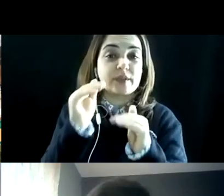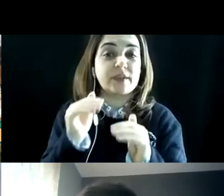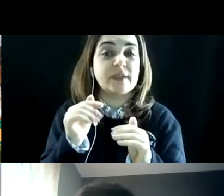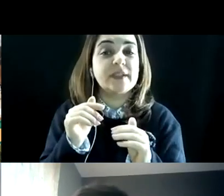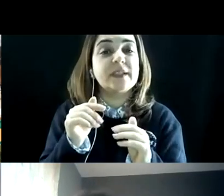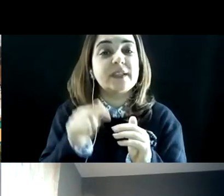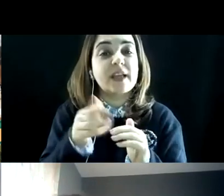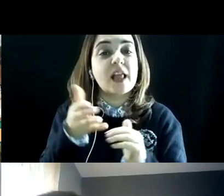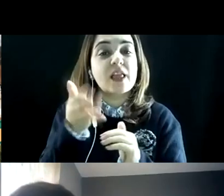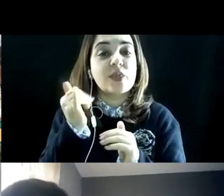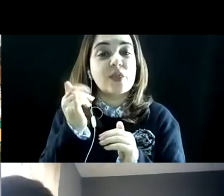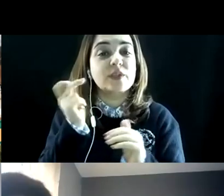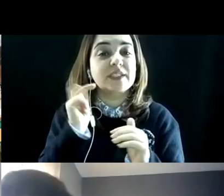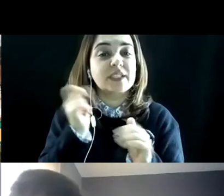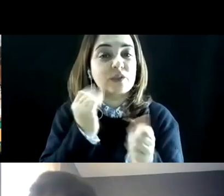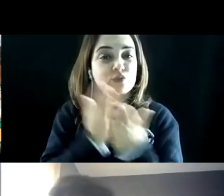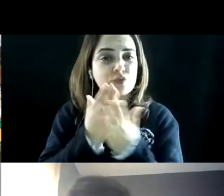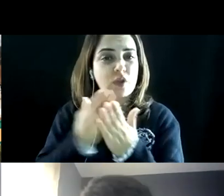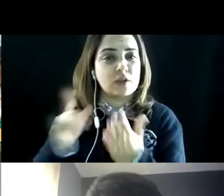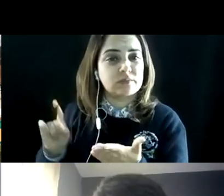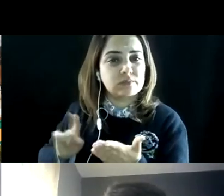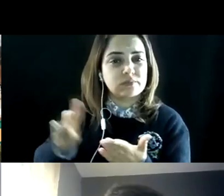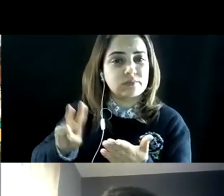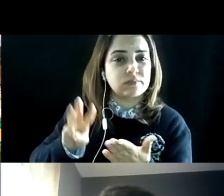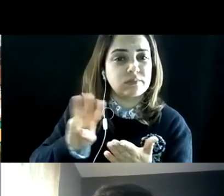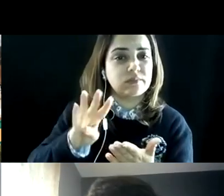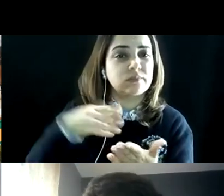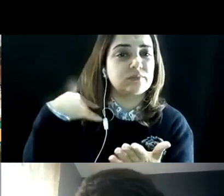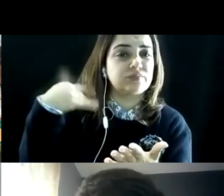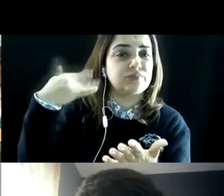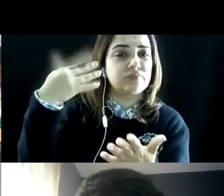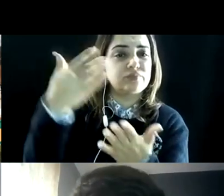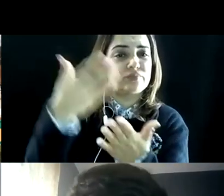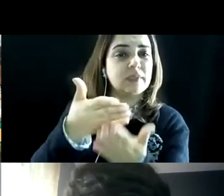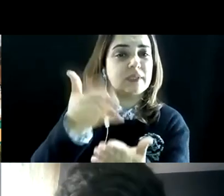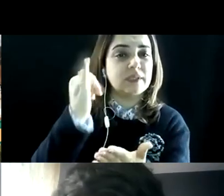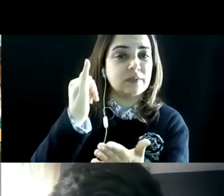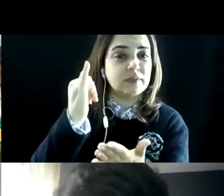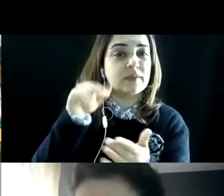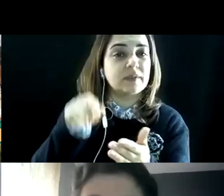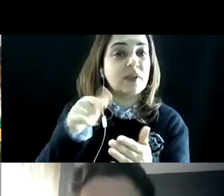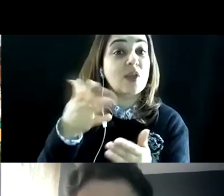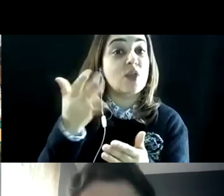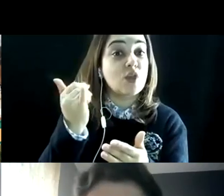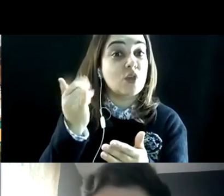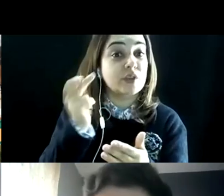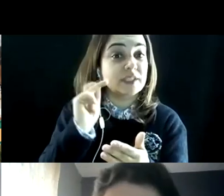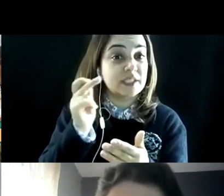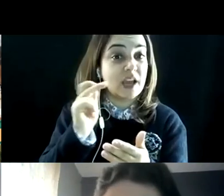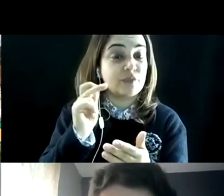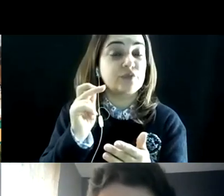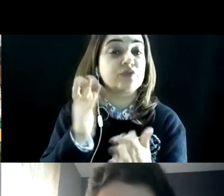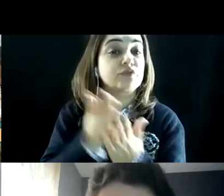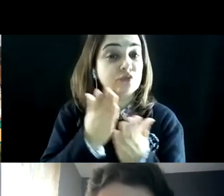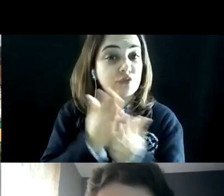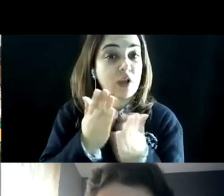Com os 12 anos de escolaridade, entre parentes obrigatória, né? Os 12 anos de escolaridade são um direito das